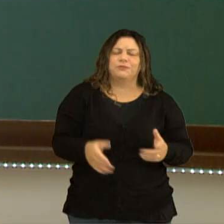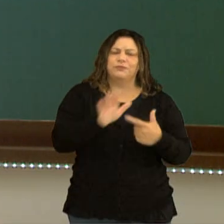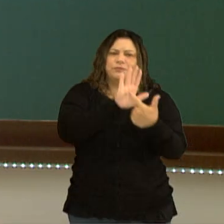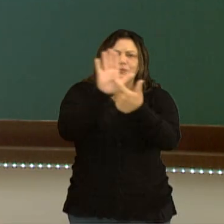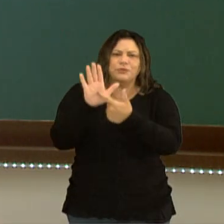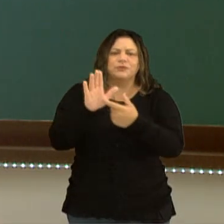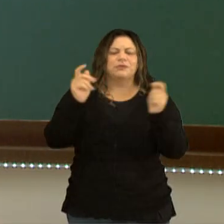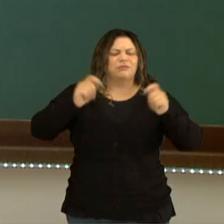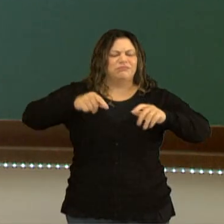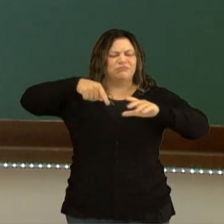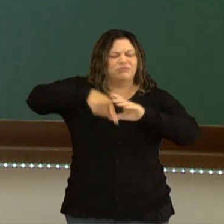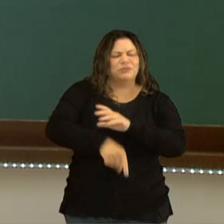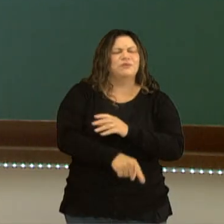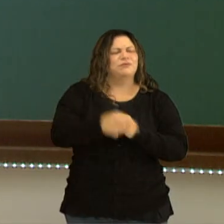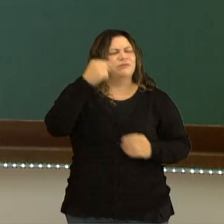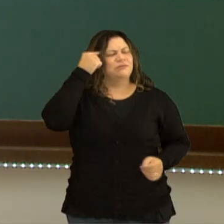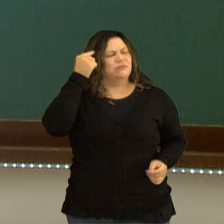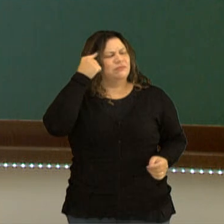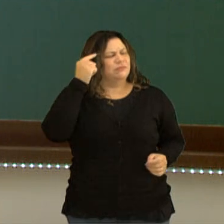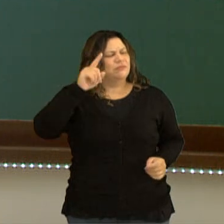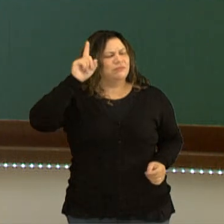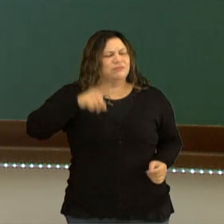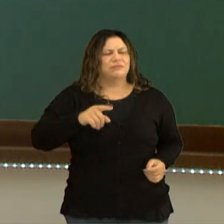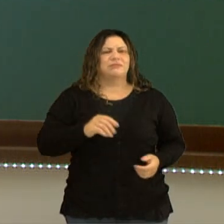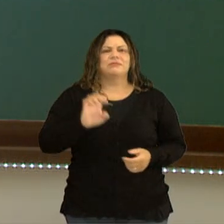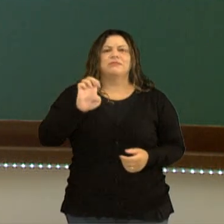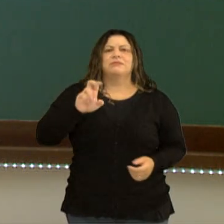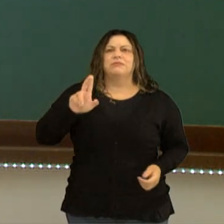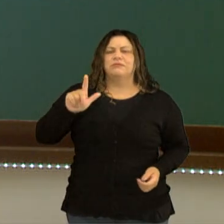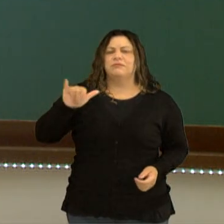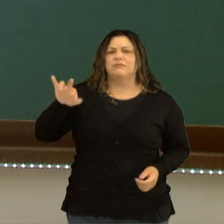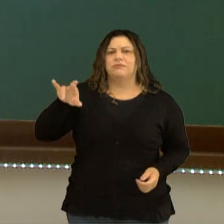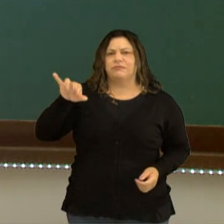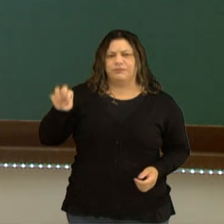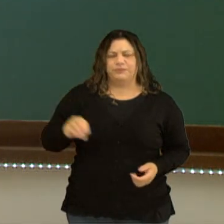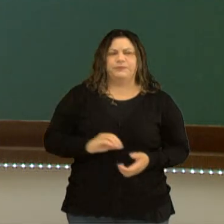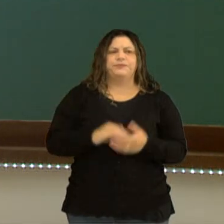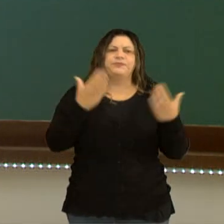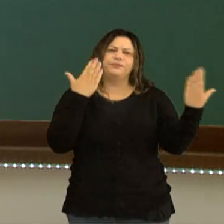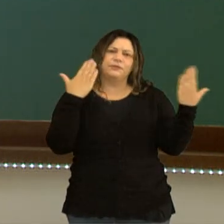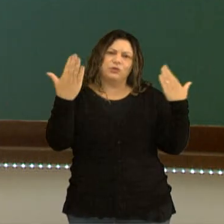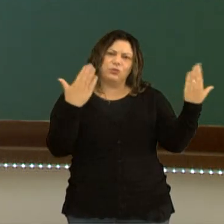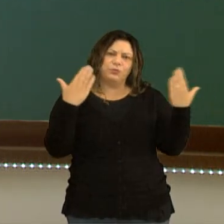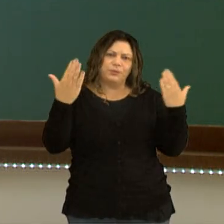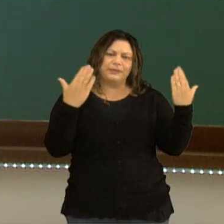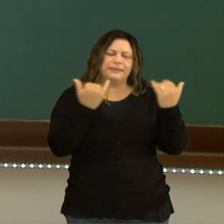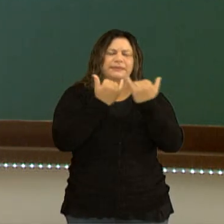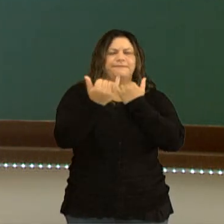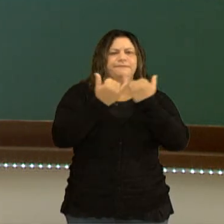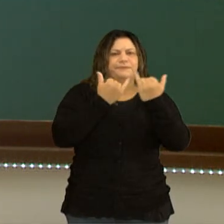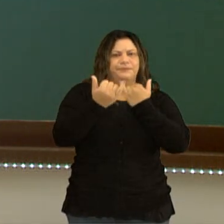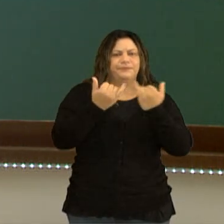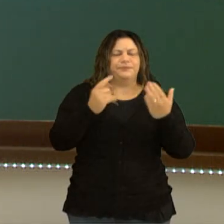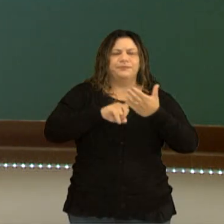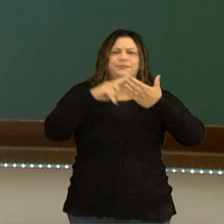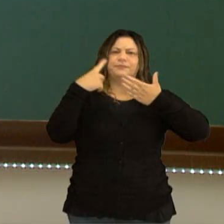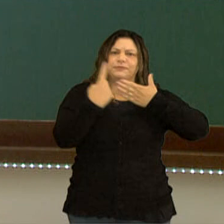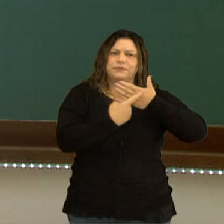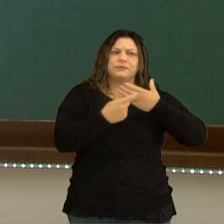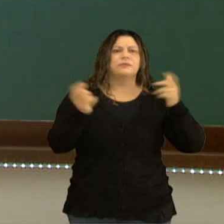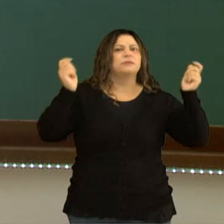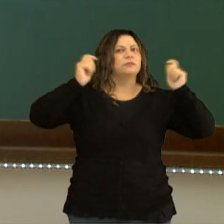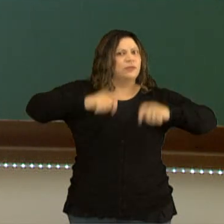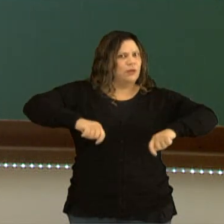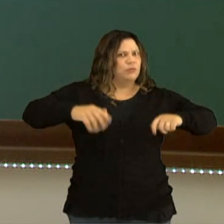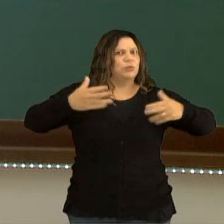quão profundo é esse pensamento do eu lírico. Ainda a comparação, que se assemelha com a metáfora, ela